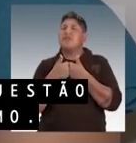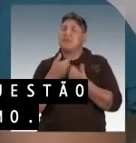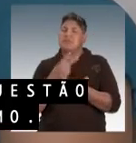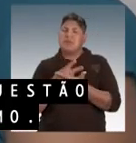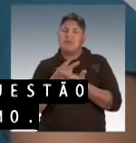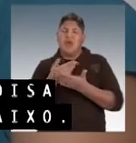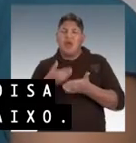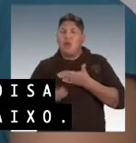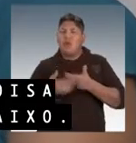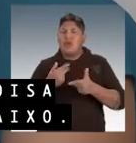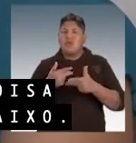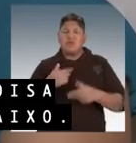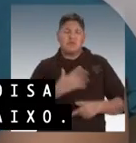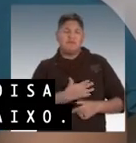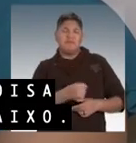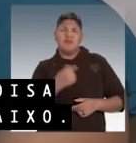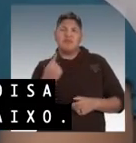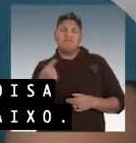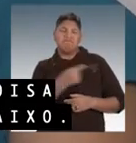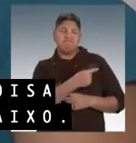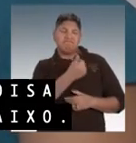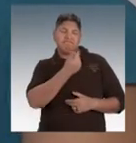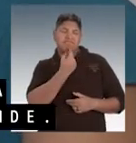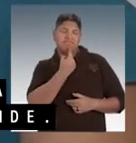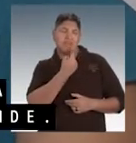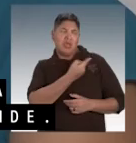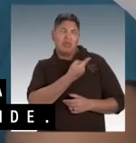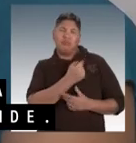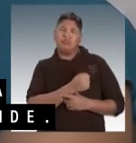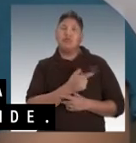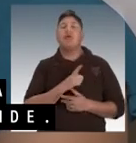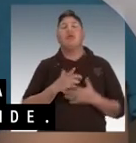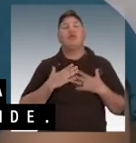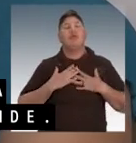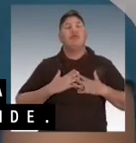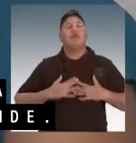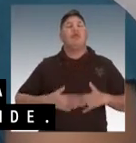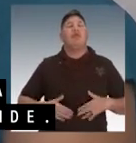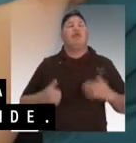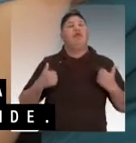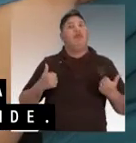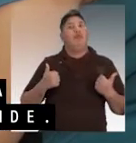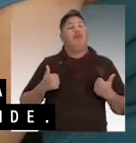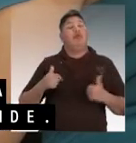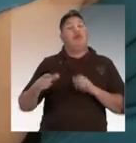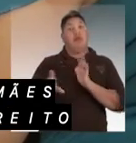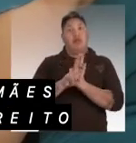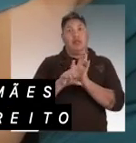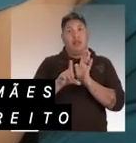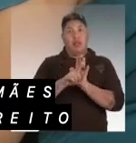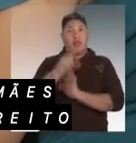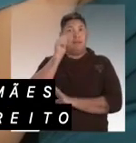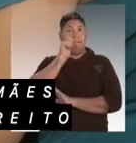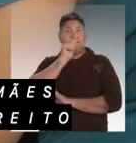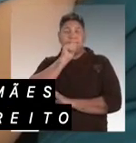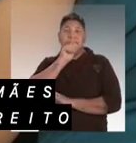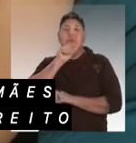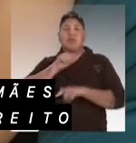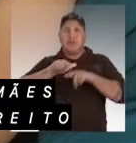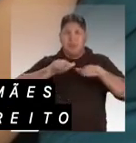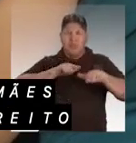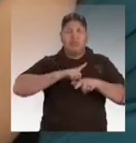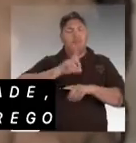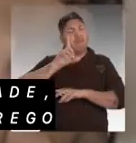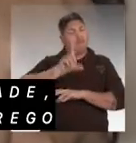mesmo. De, olha, qualquer coisa, meu filho está lá embaixo. Te dá uma paz, uma segurança muito grande. Por lei, mães trabalhadoras têm